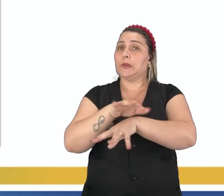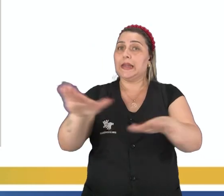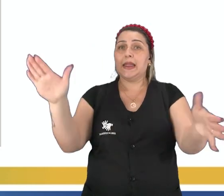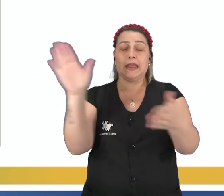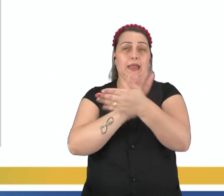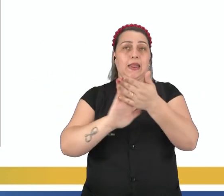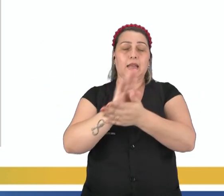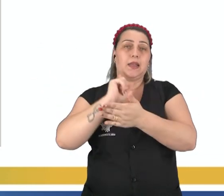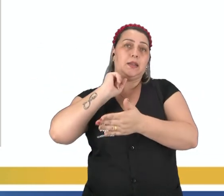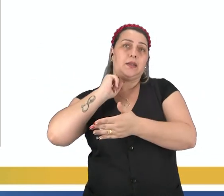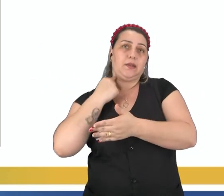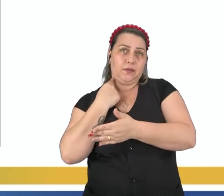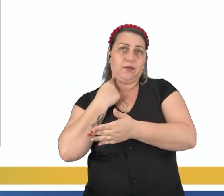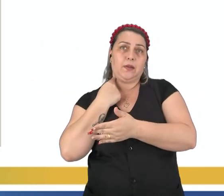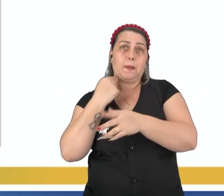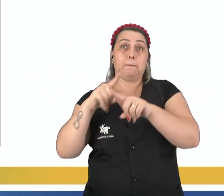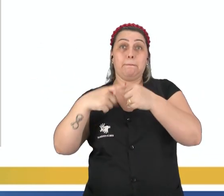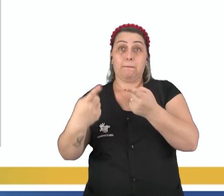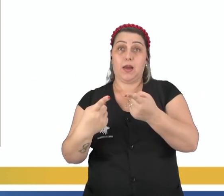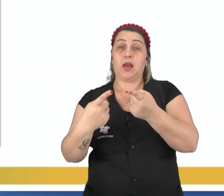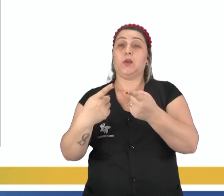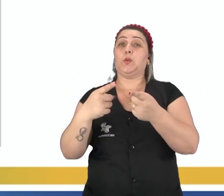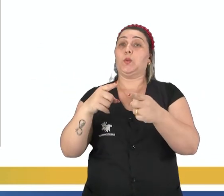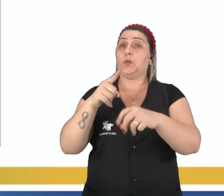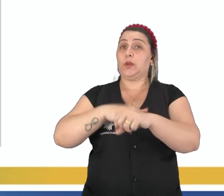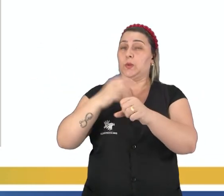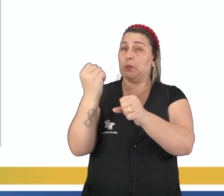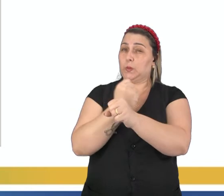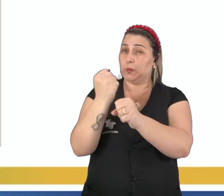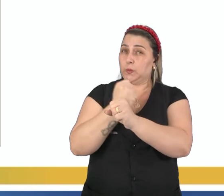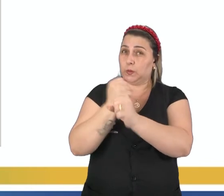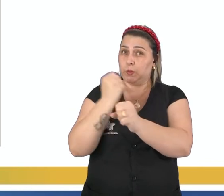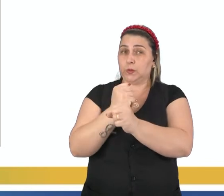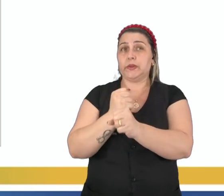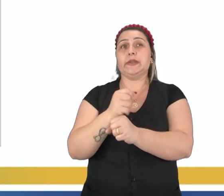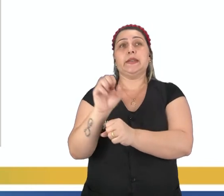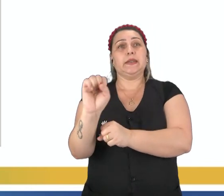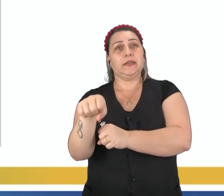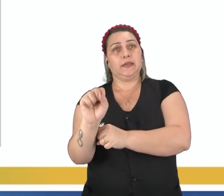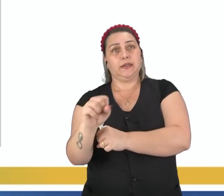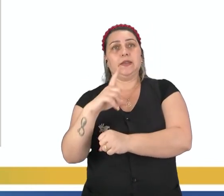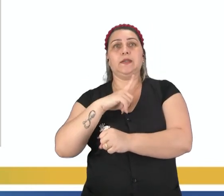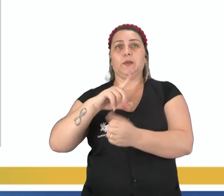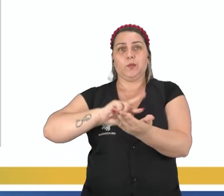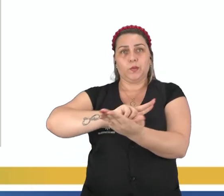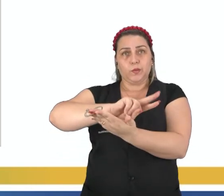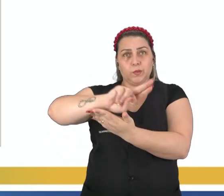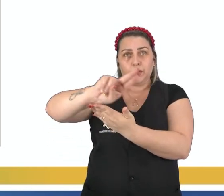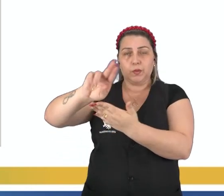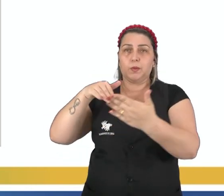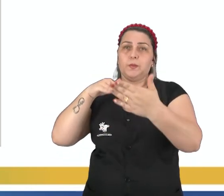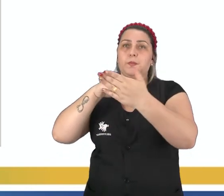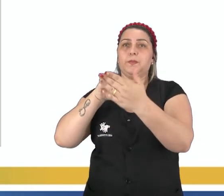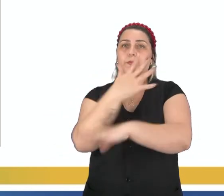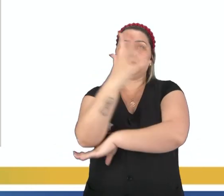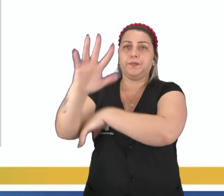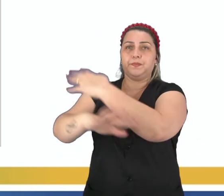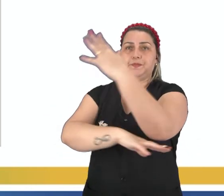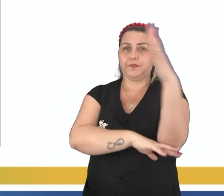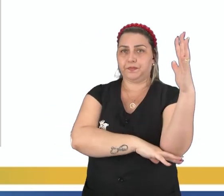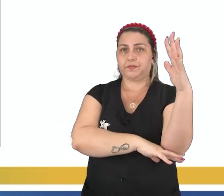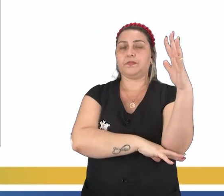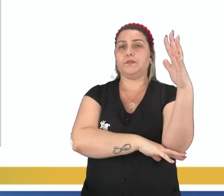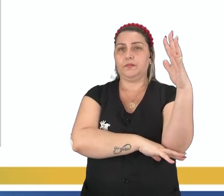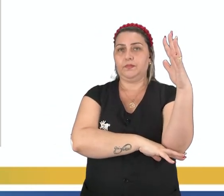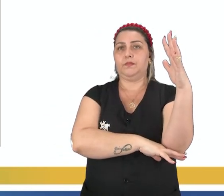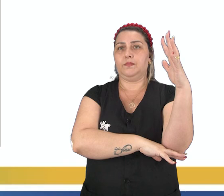produção não são liberados poluentes, mas durante a construção da usina existem sim a ocorrência de impactos